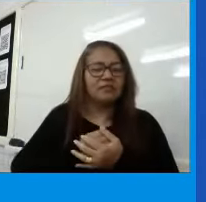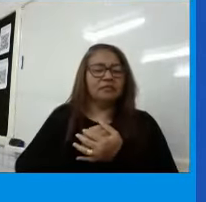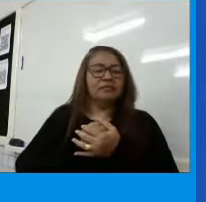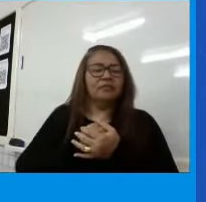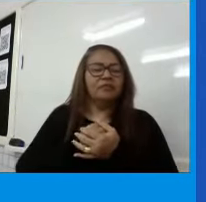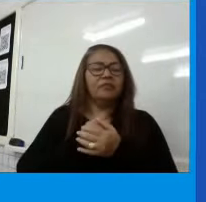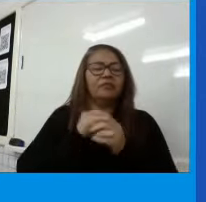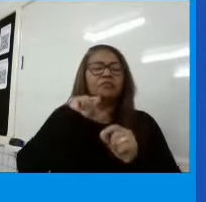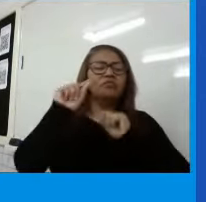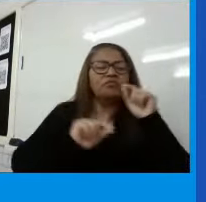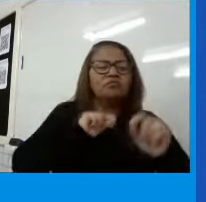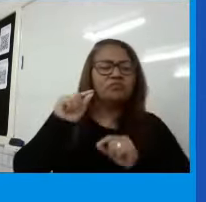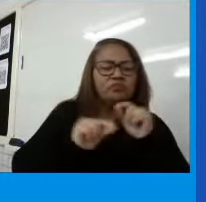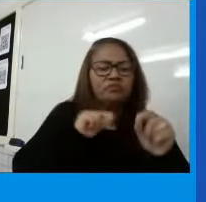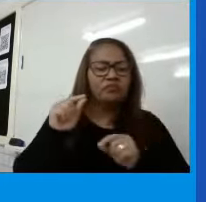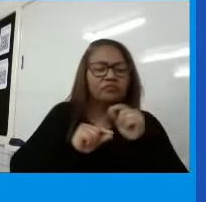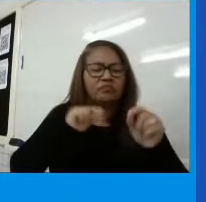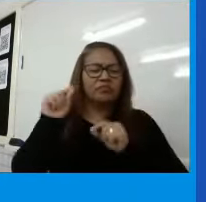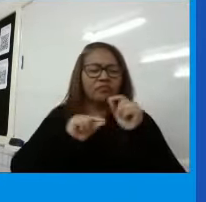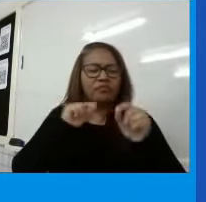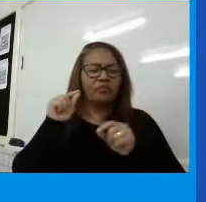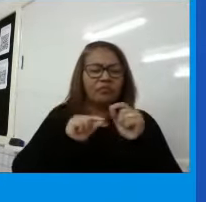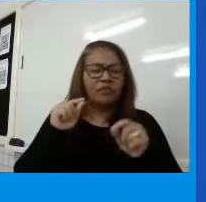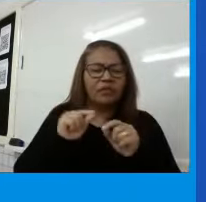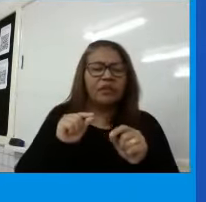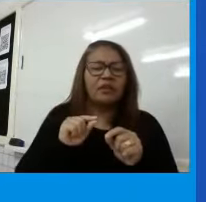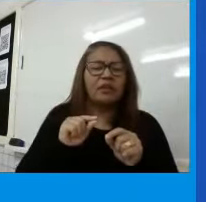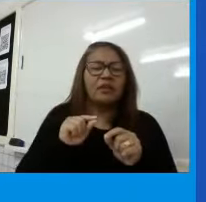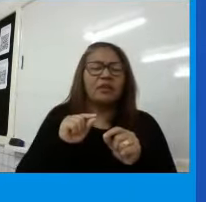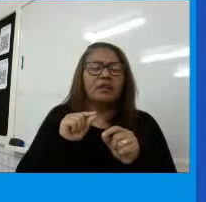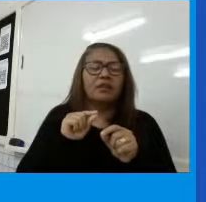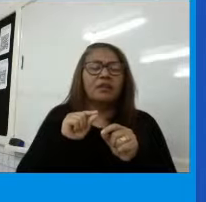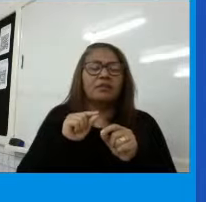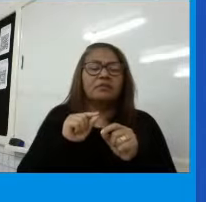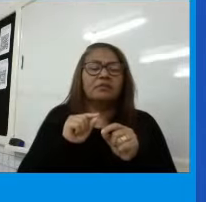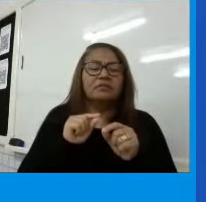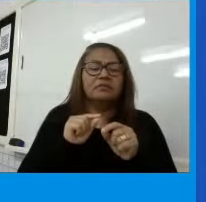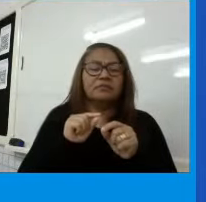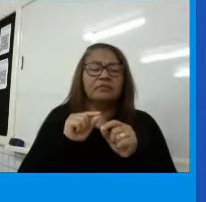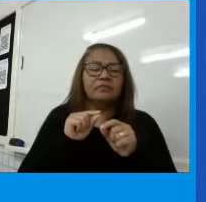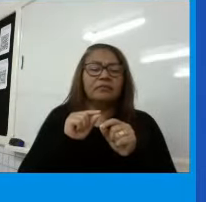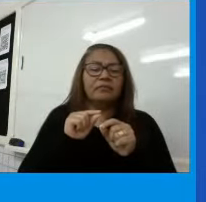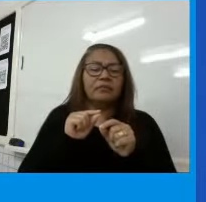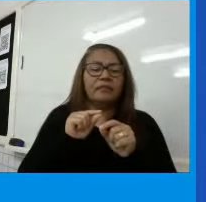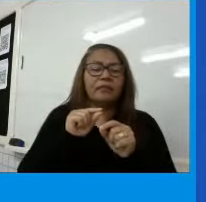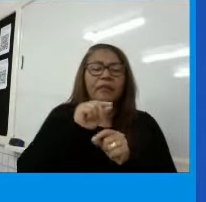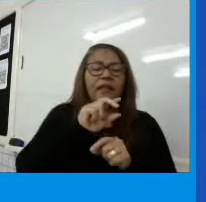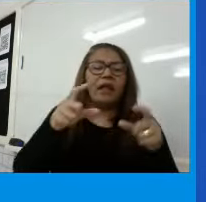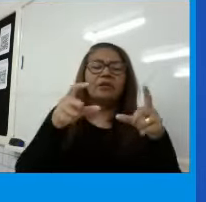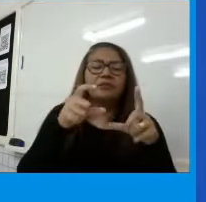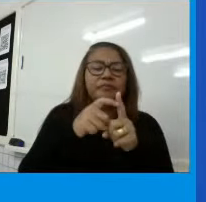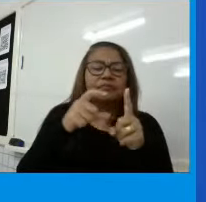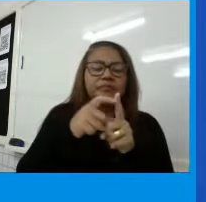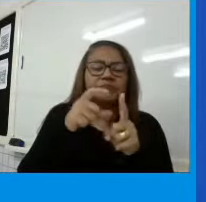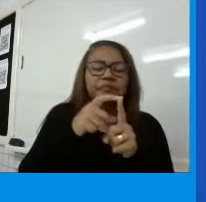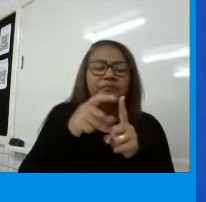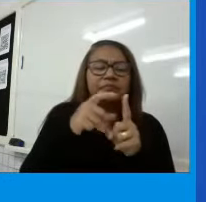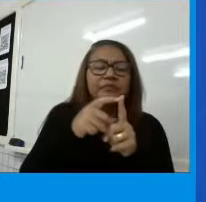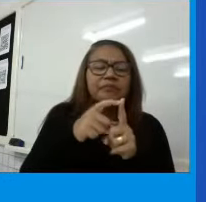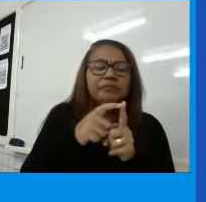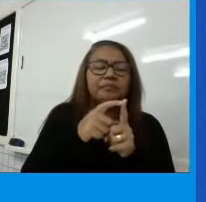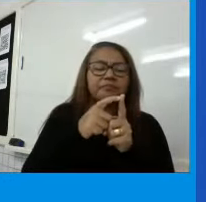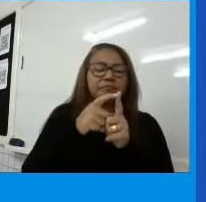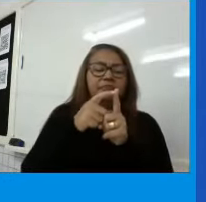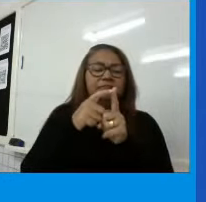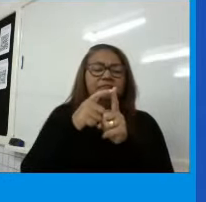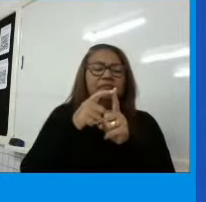é um chat, o que é uma netiqueta. Então, é uma oportunidade também de aprendizado nosso, né? De reciclar,